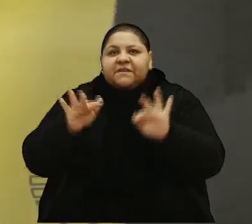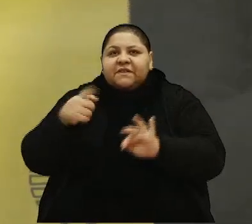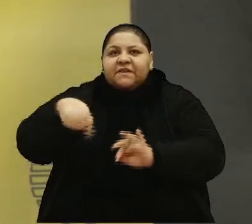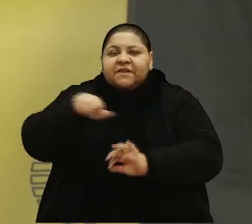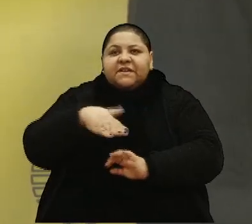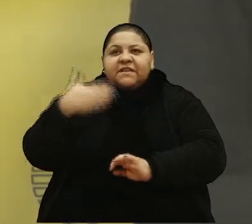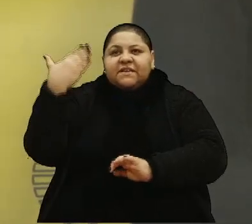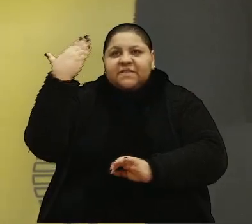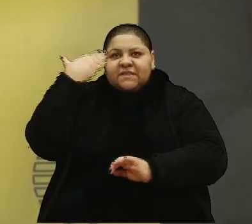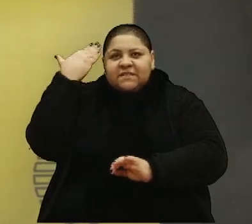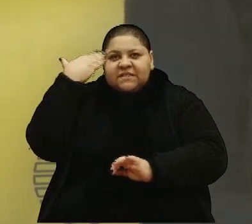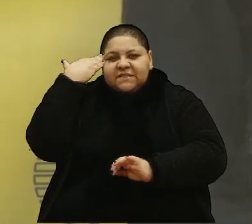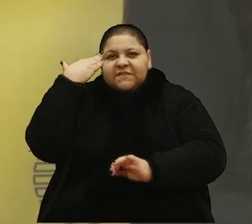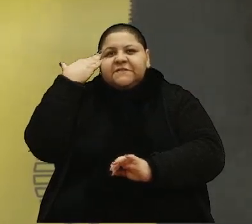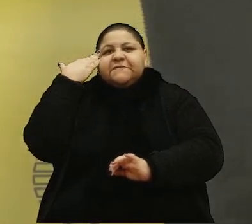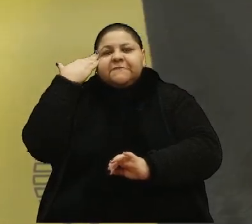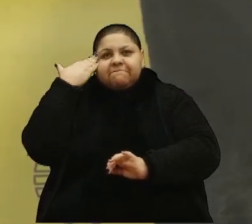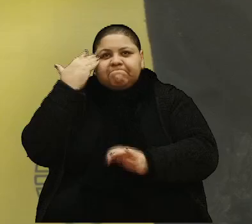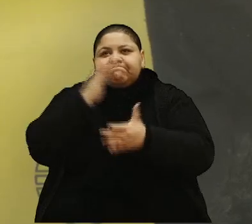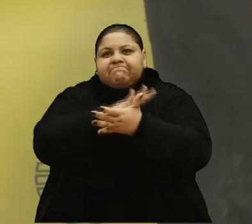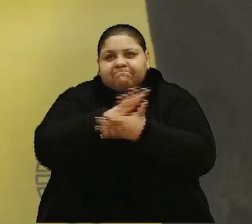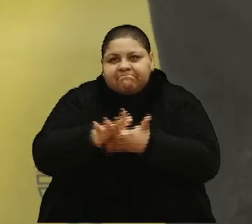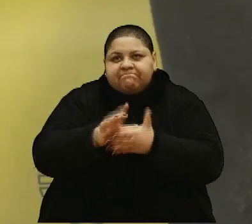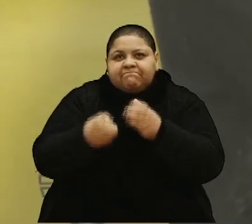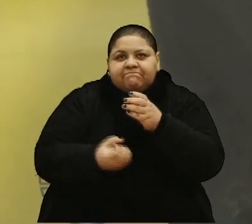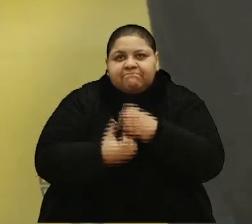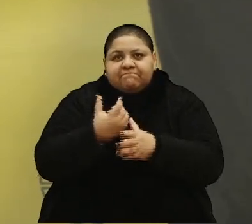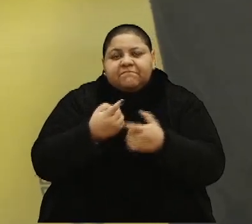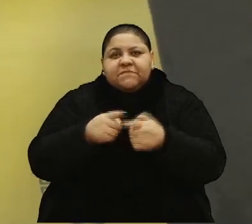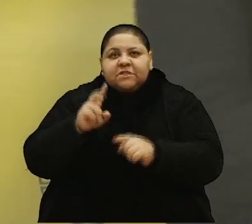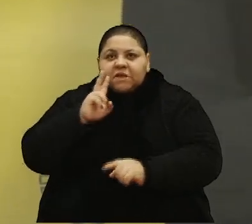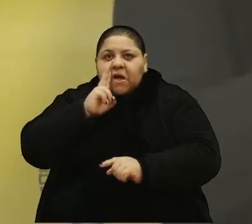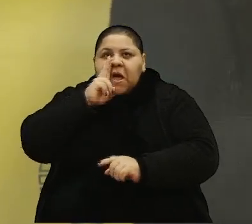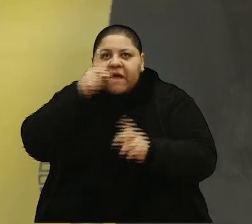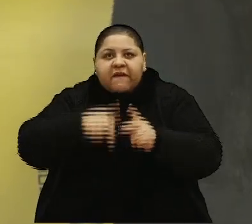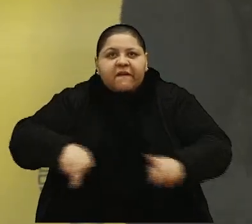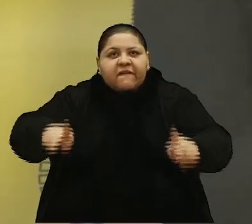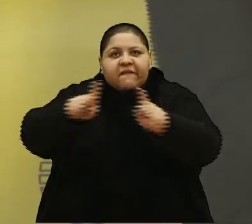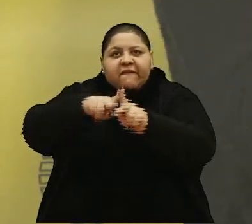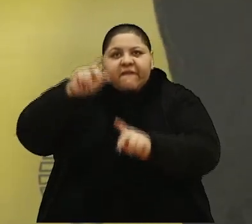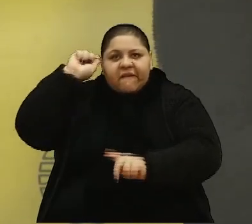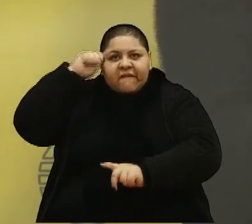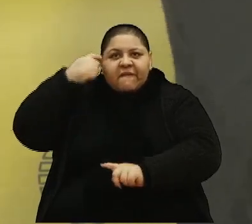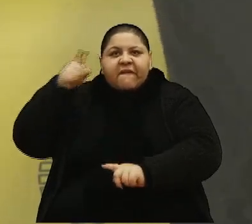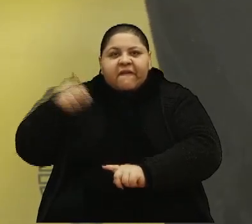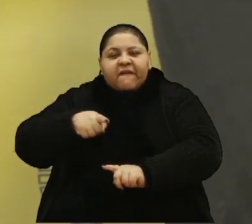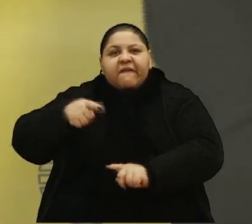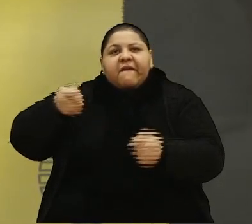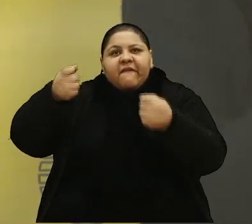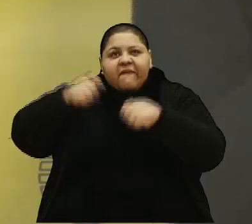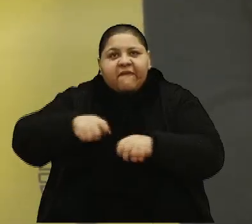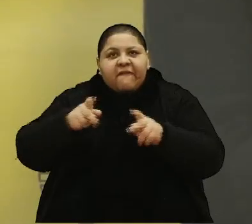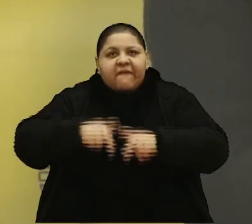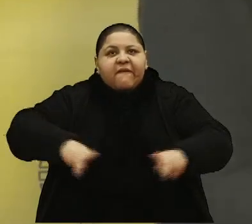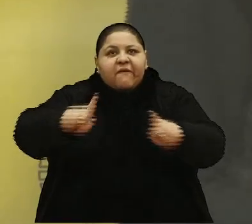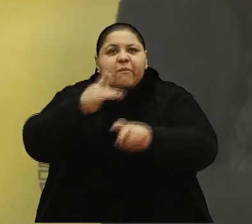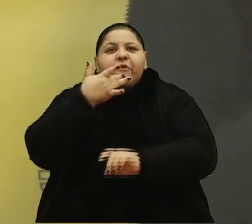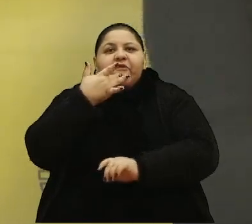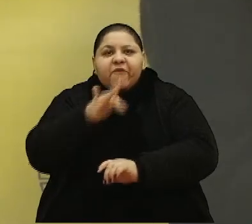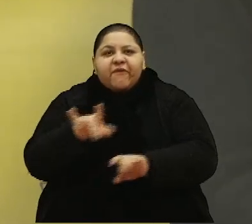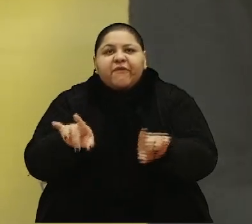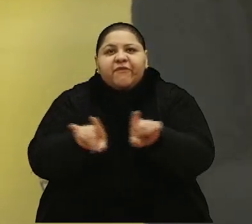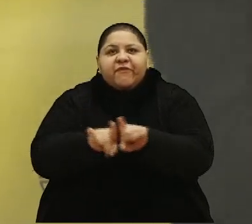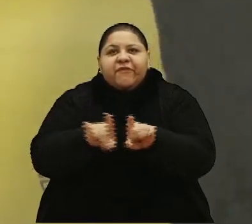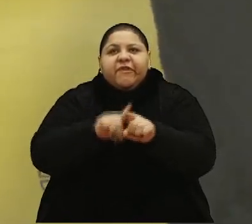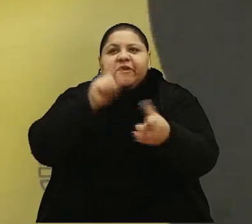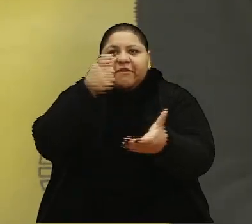que as discriminações, elas existem, mas a resistência do povo negro, ela é necessária. E o povo branco também está